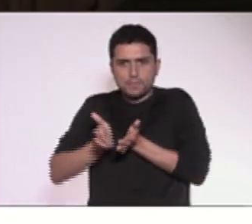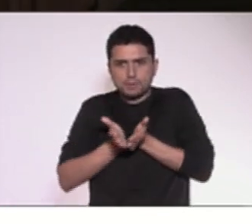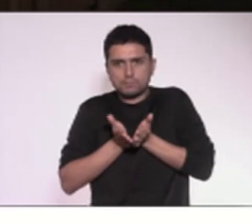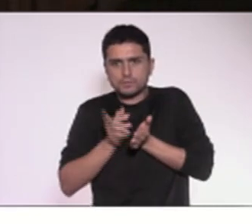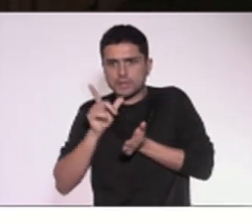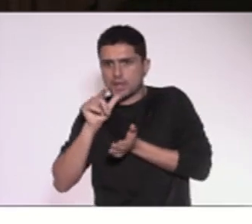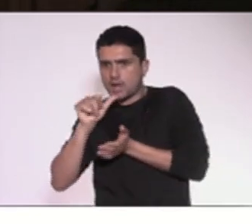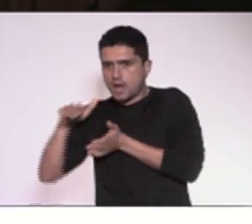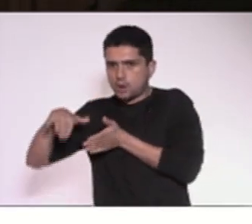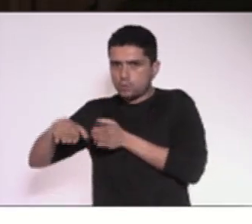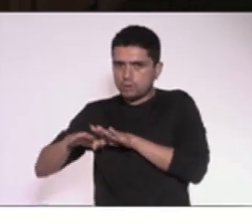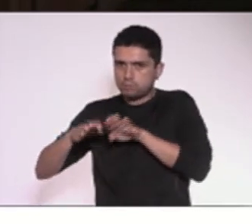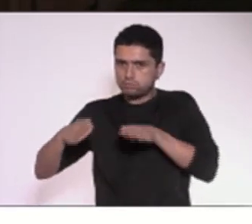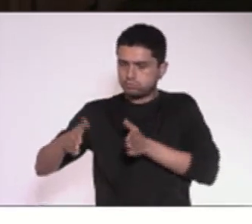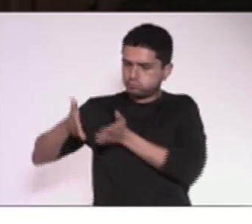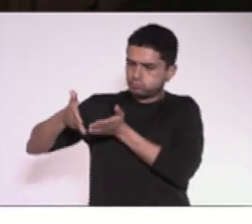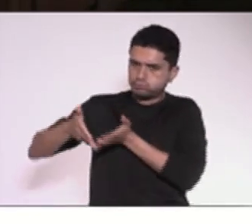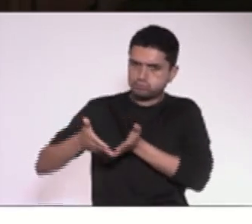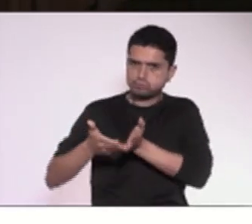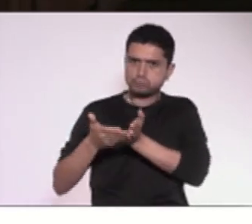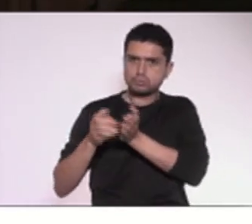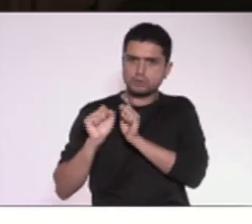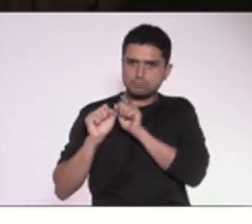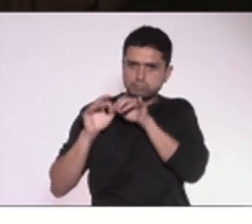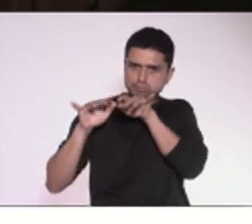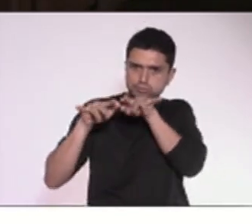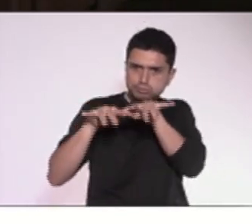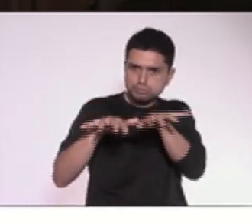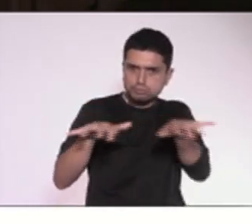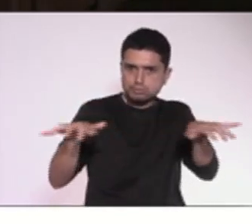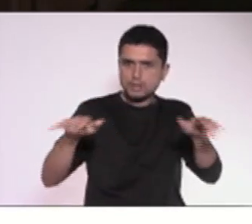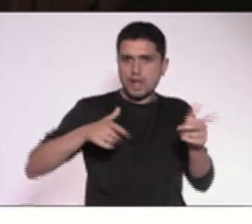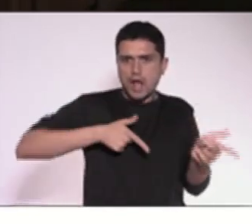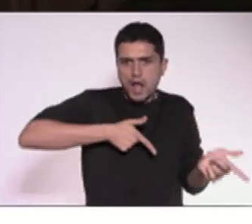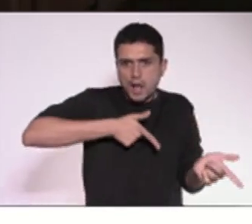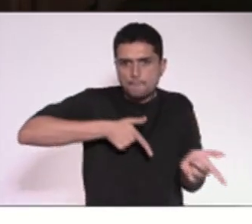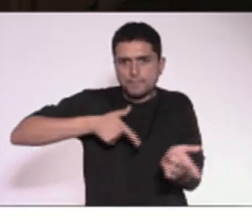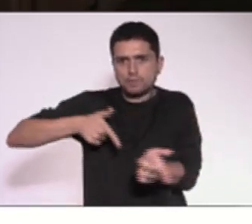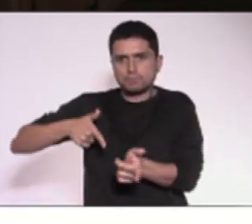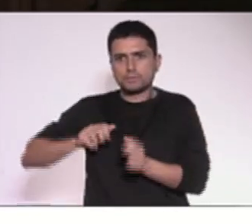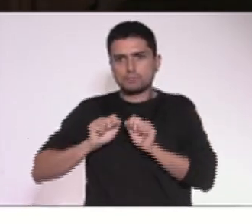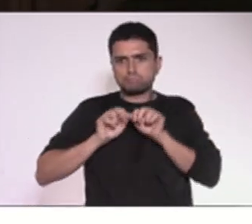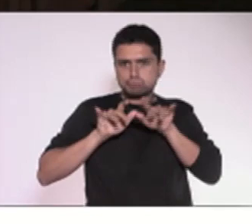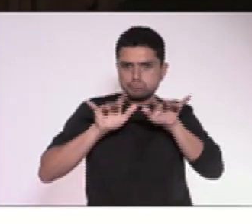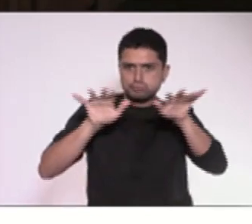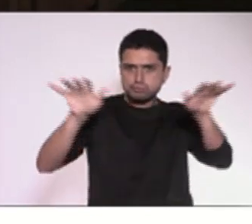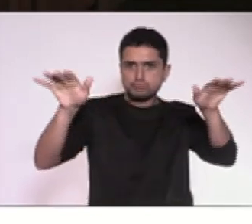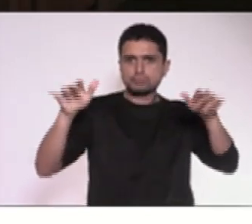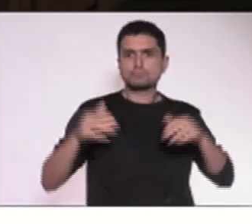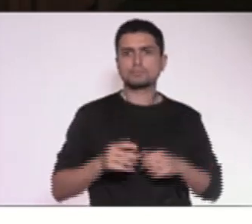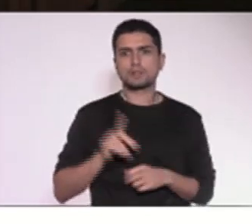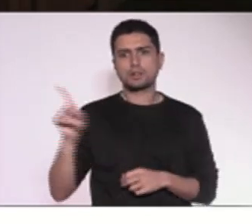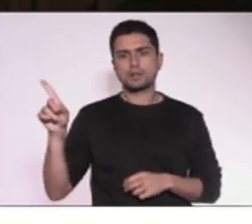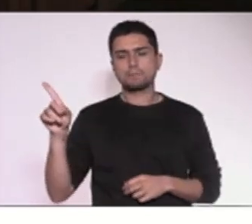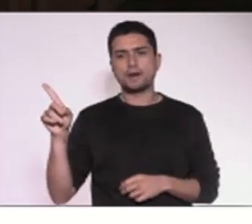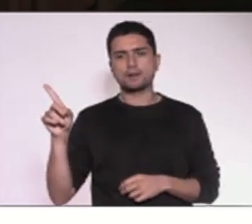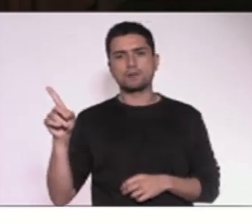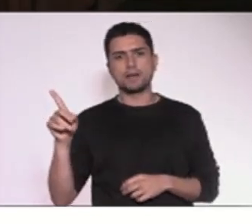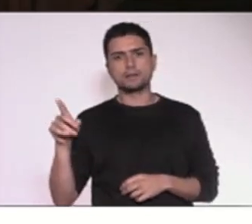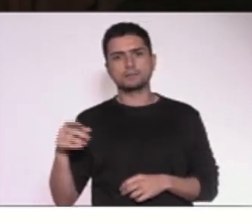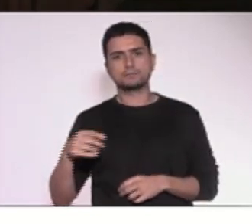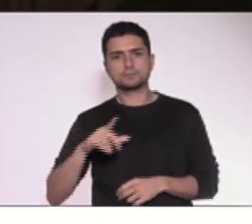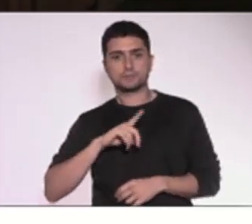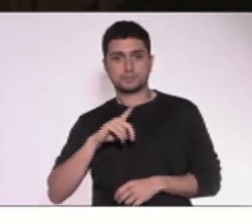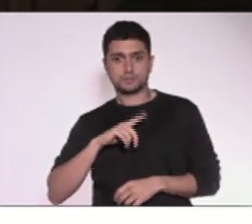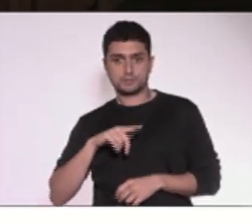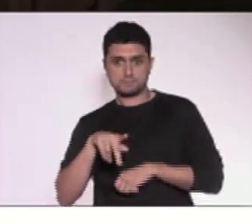que criminosamente está sendo distribuído por países como o Paraguai e como a Bolívia. Que a